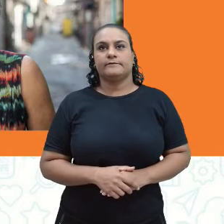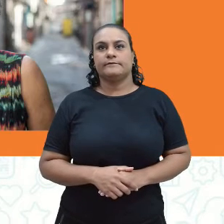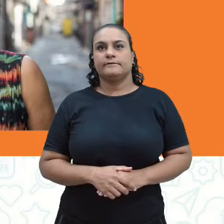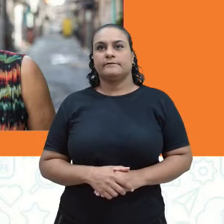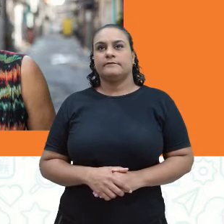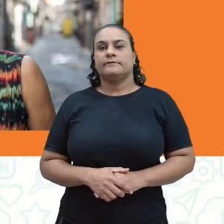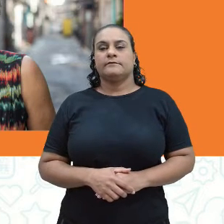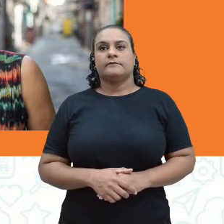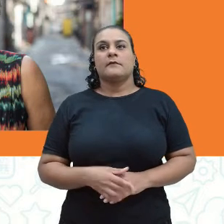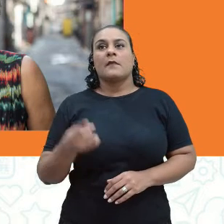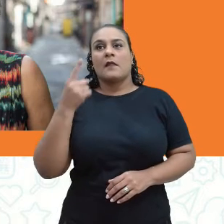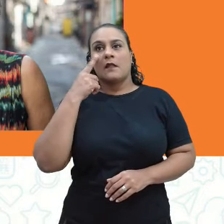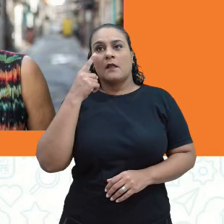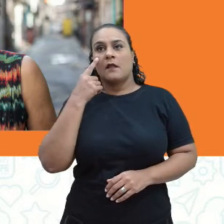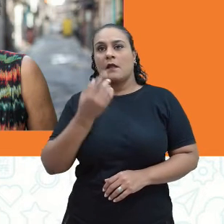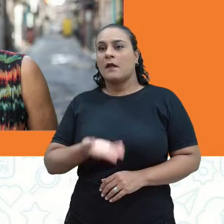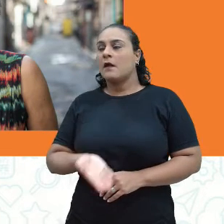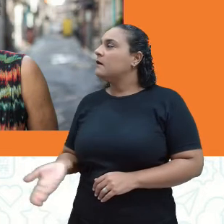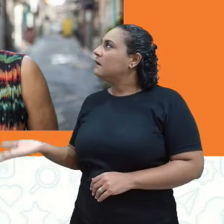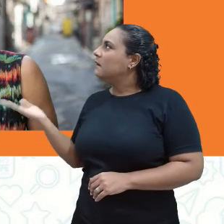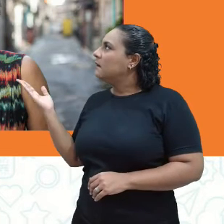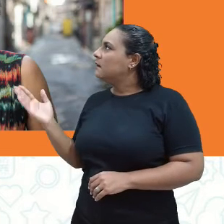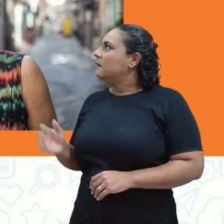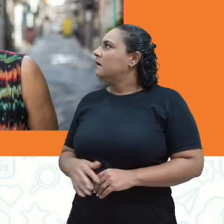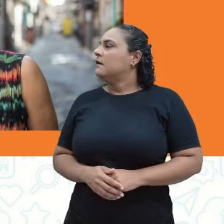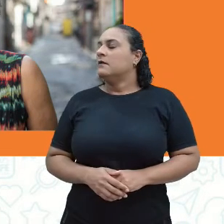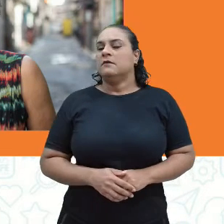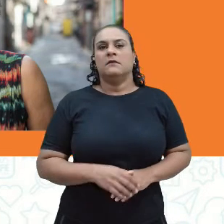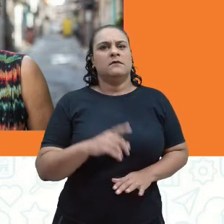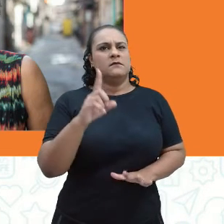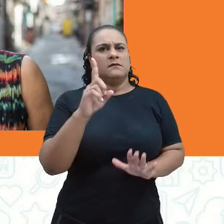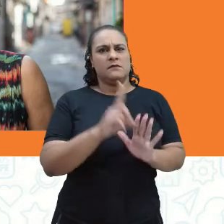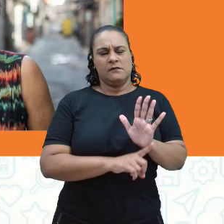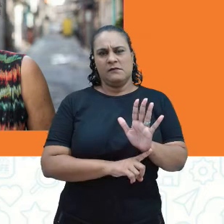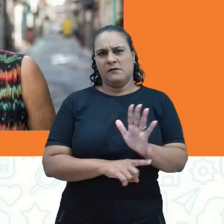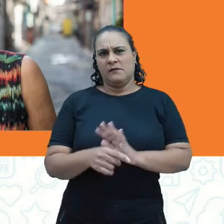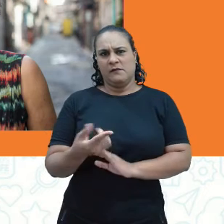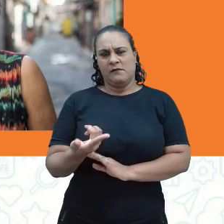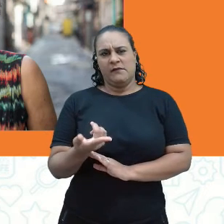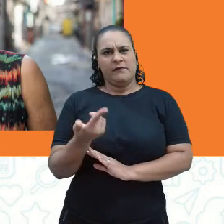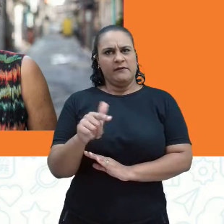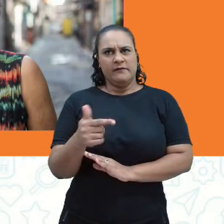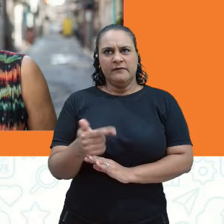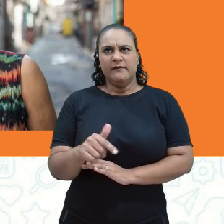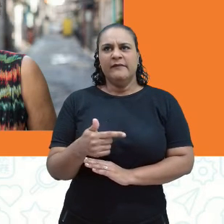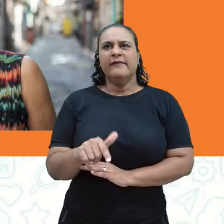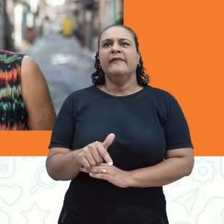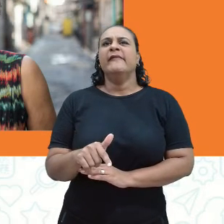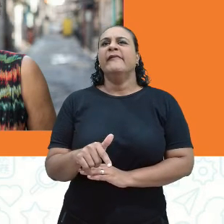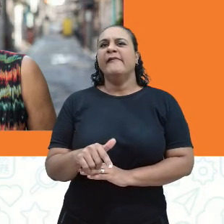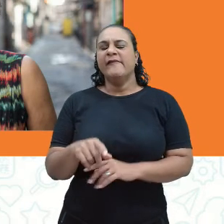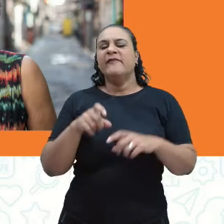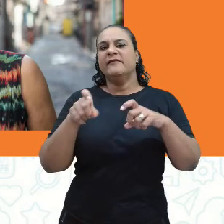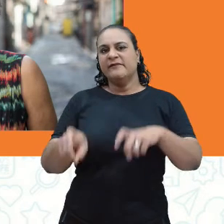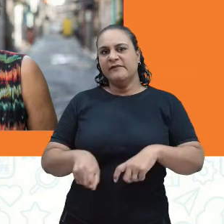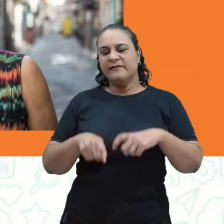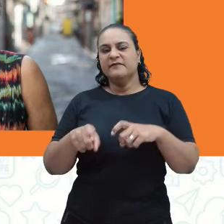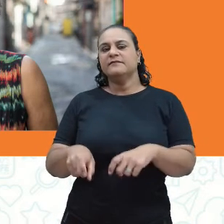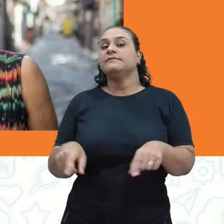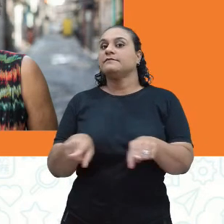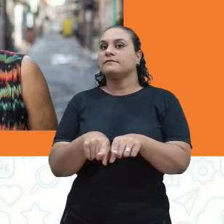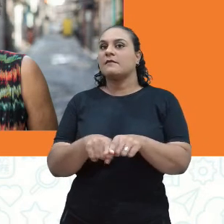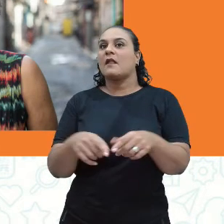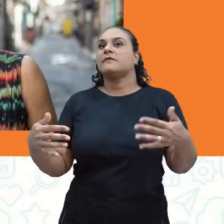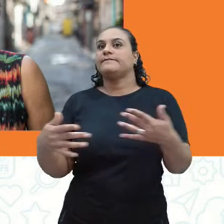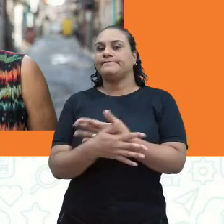aí a gente vê aqui, né, que essas violações de direitos ocorrem tanto no campo quanto no meio urbano,